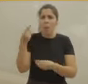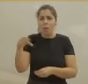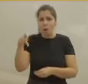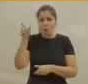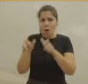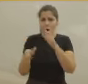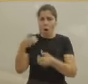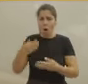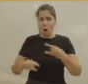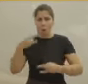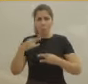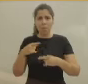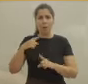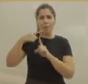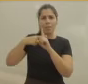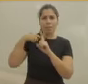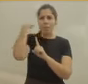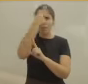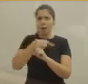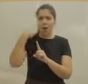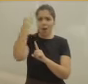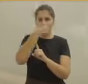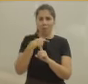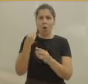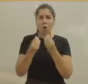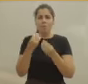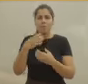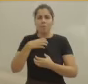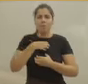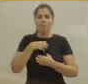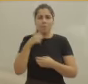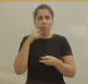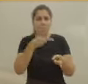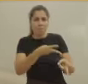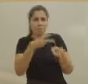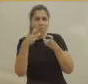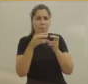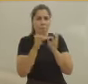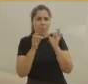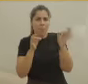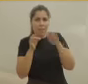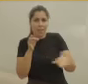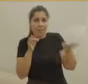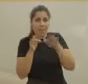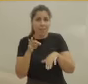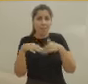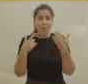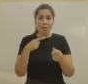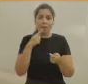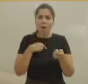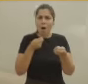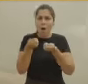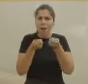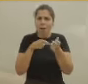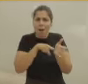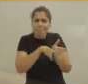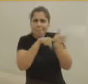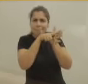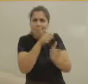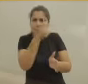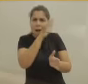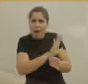laser que mede a distância até a criança. Então, esse controle vai analisar a melhor forma de interagir com a criança, qual a distância segura, como fazer para